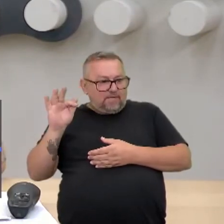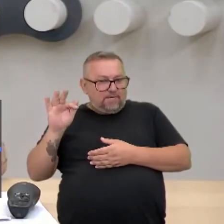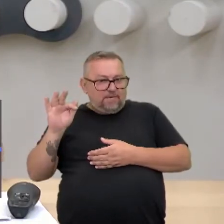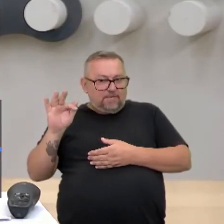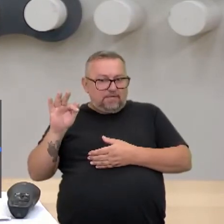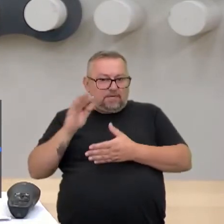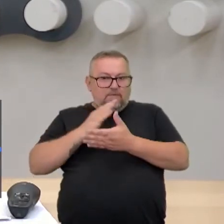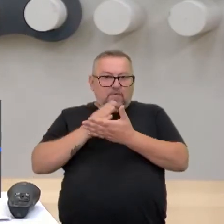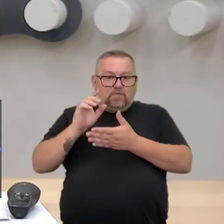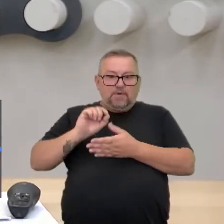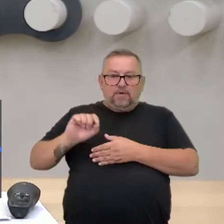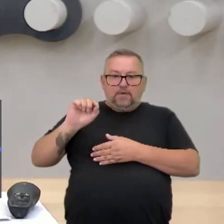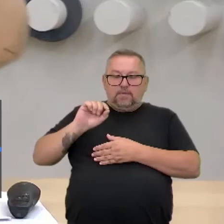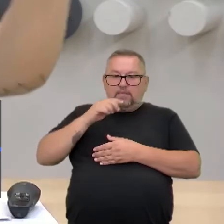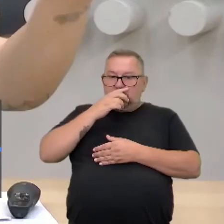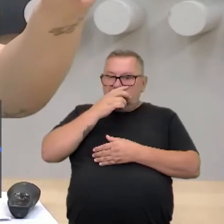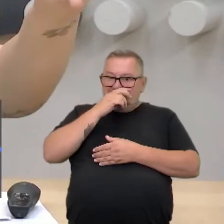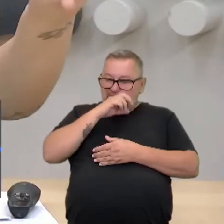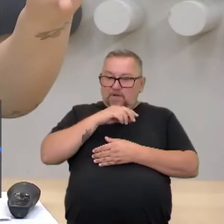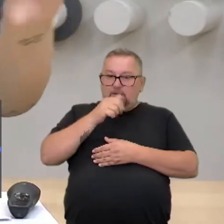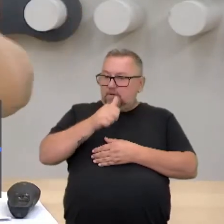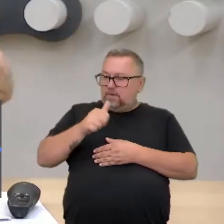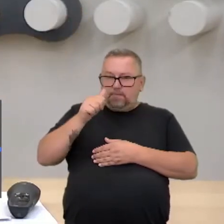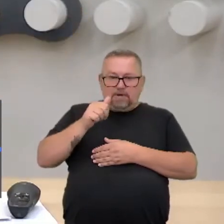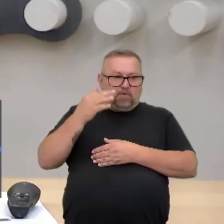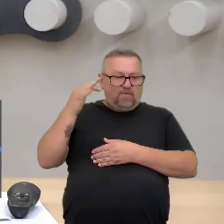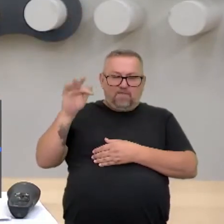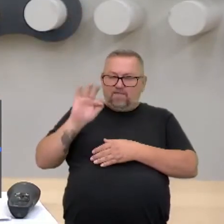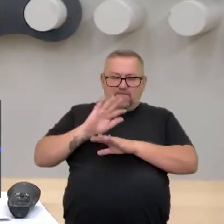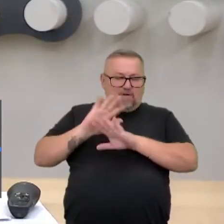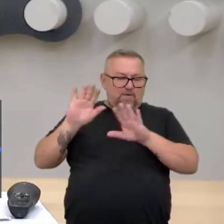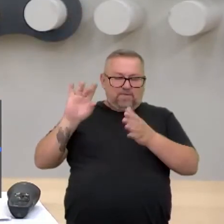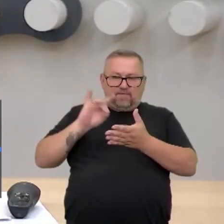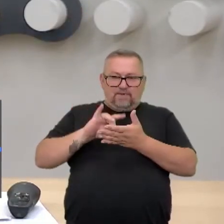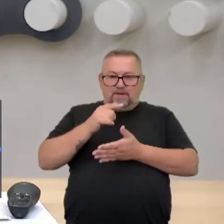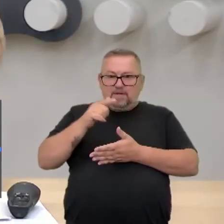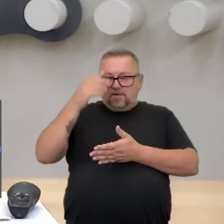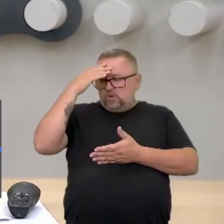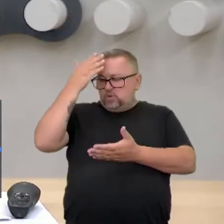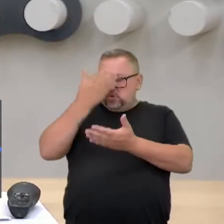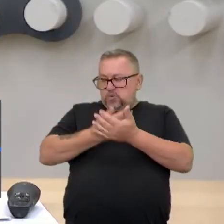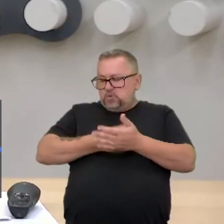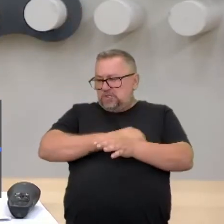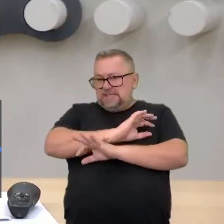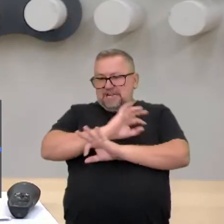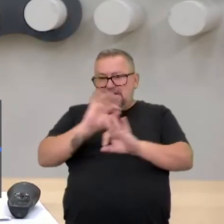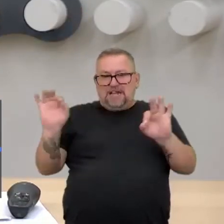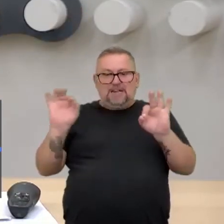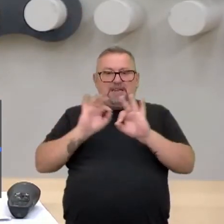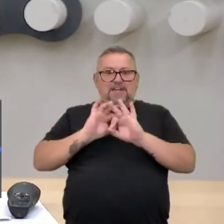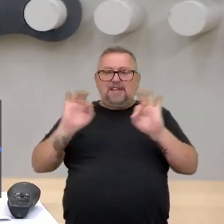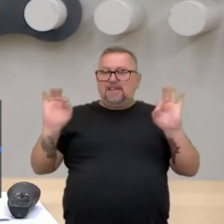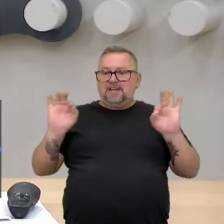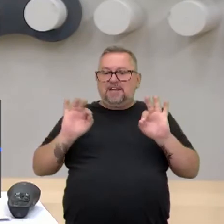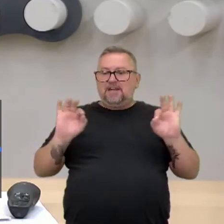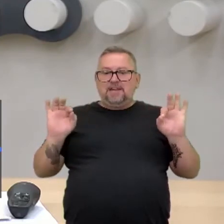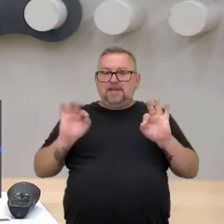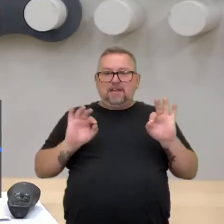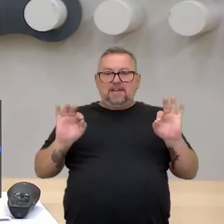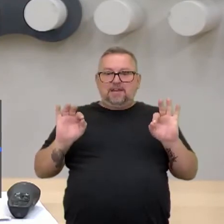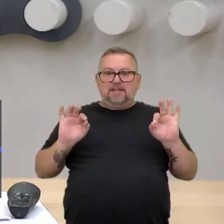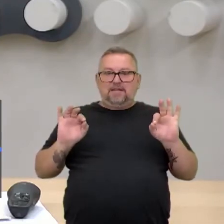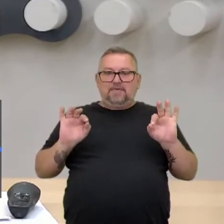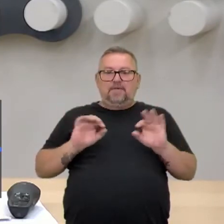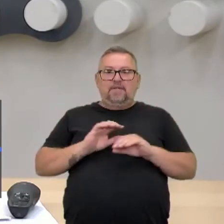parte da premissa de que beleza é tudo falso tá eu não vou mais acreditar em nada nada que eu considero que eu sei